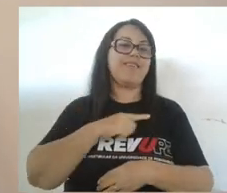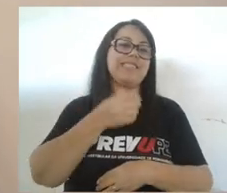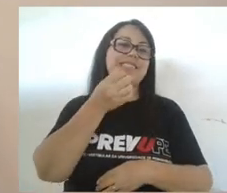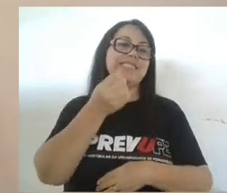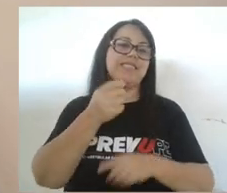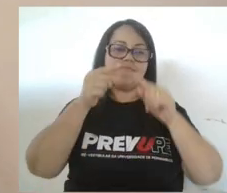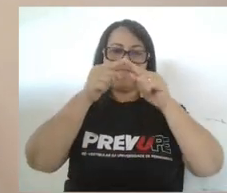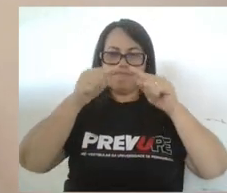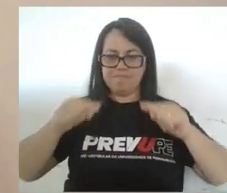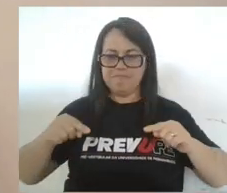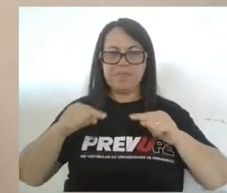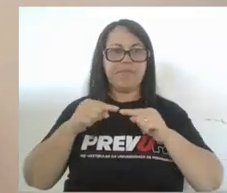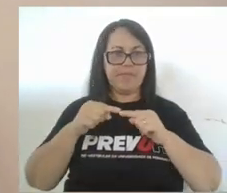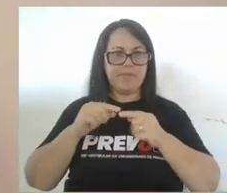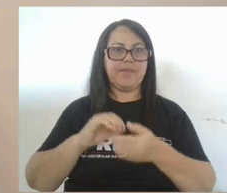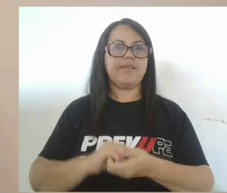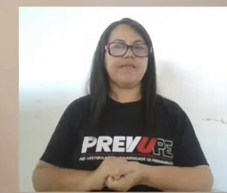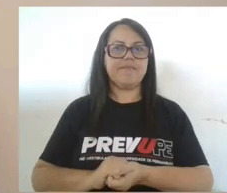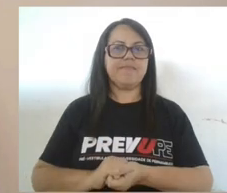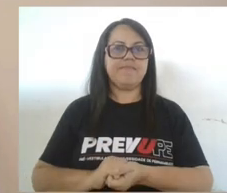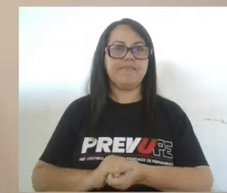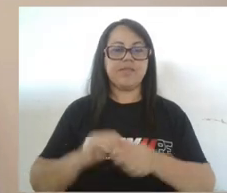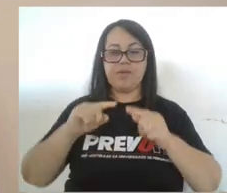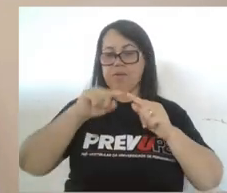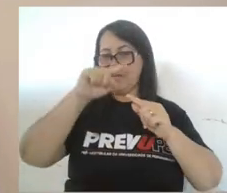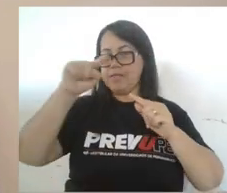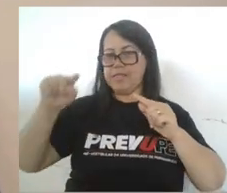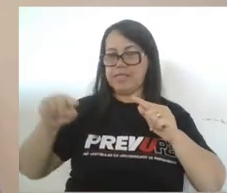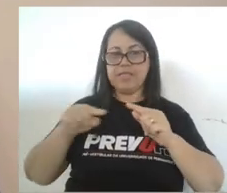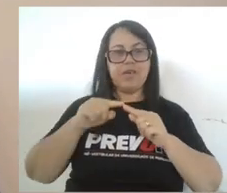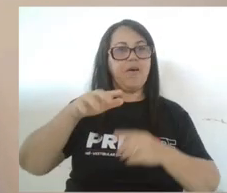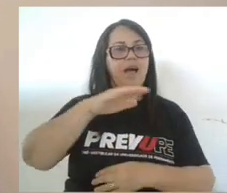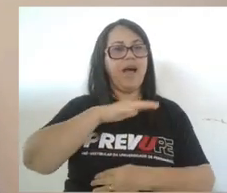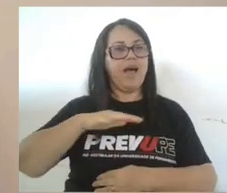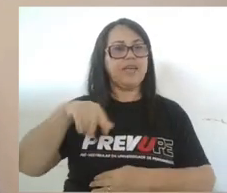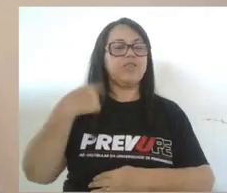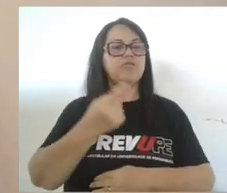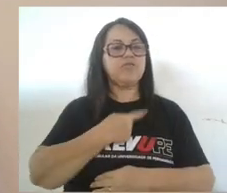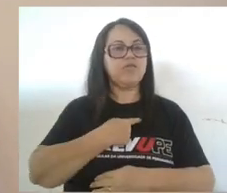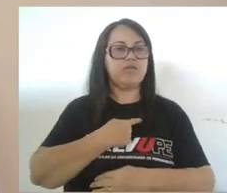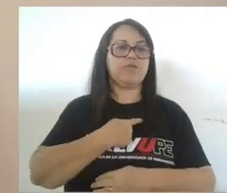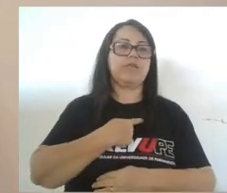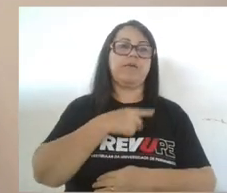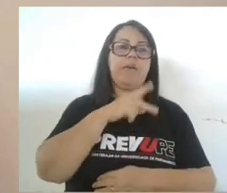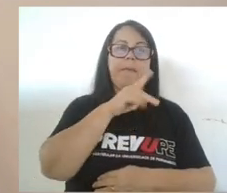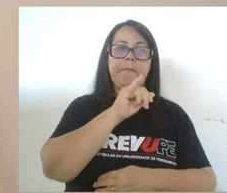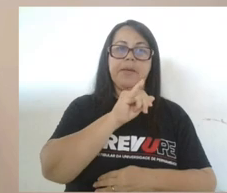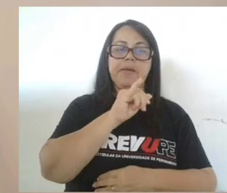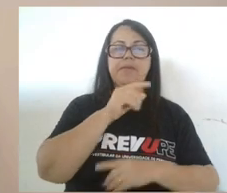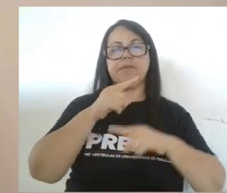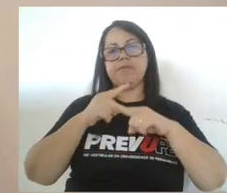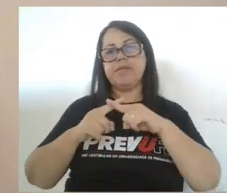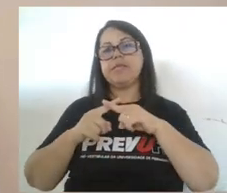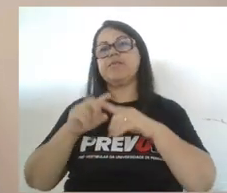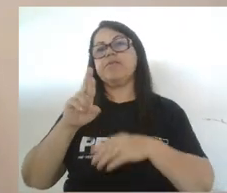é formado por 6 triângulos equiláteros. A área do círculo, nós multiplicamos π pelo raio ao